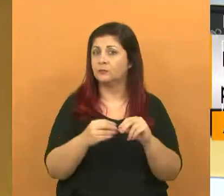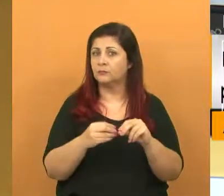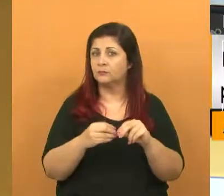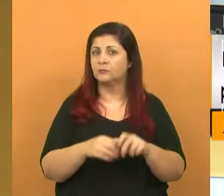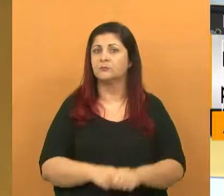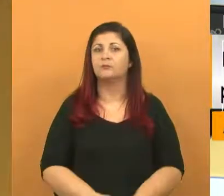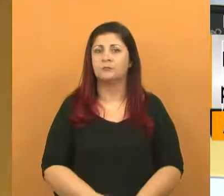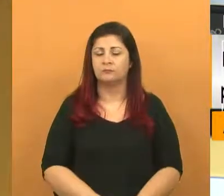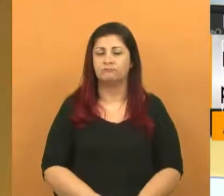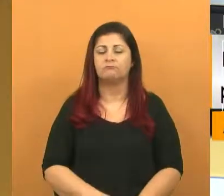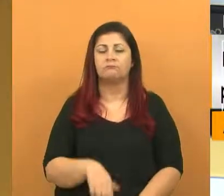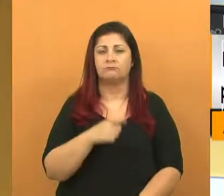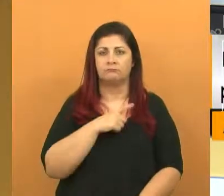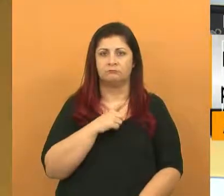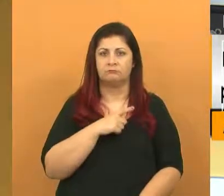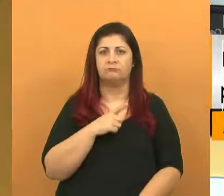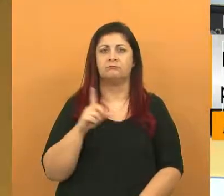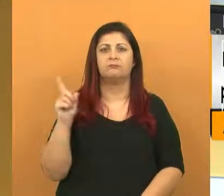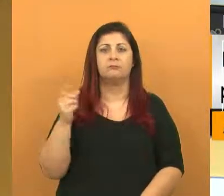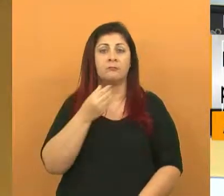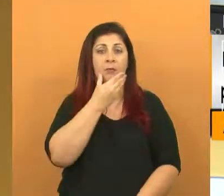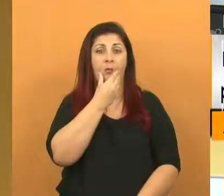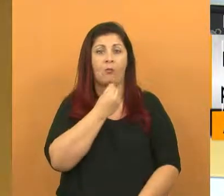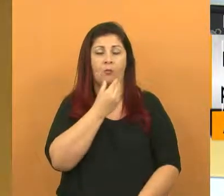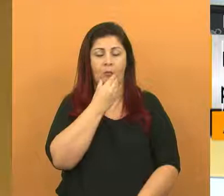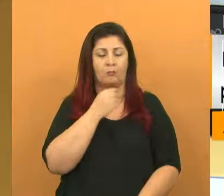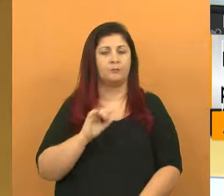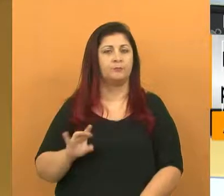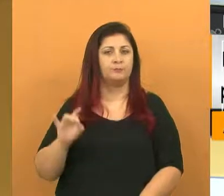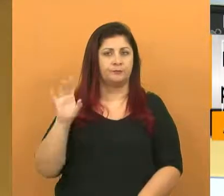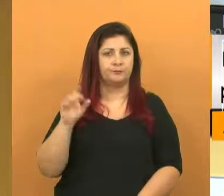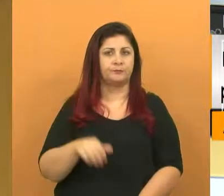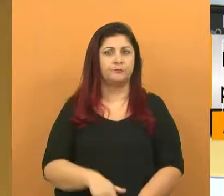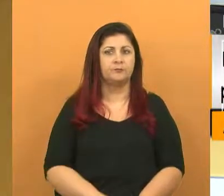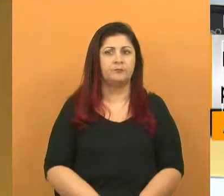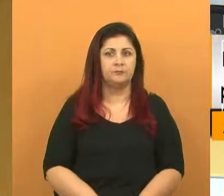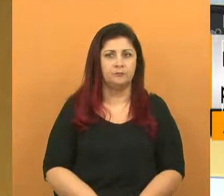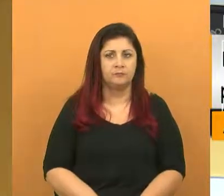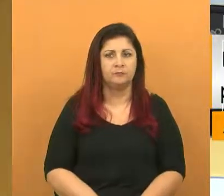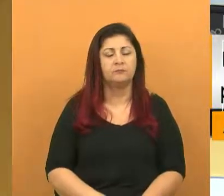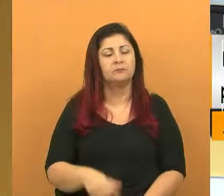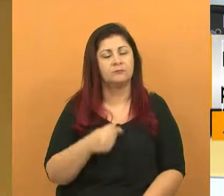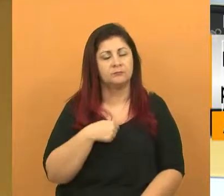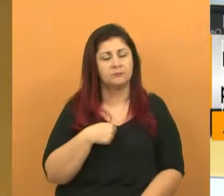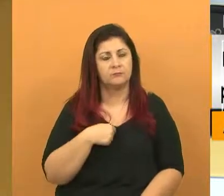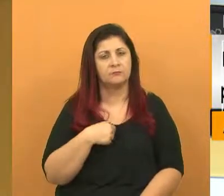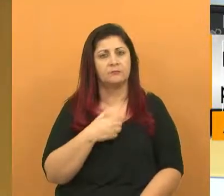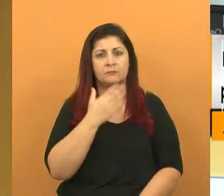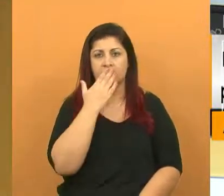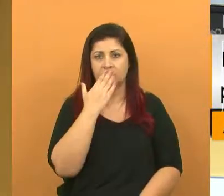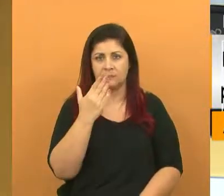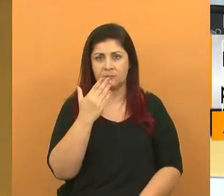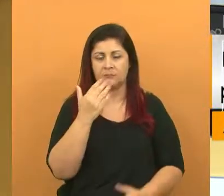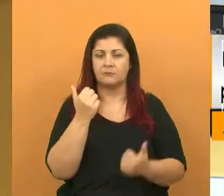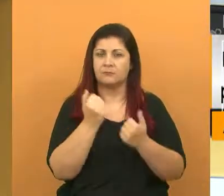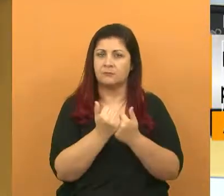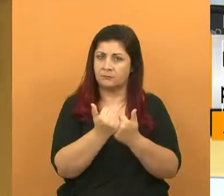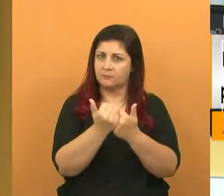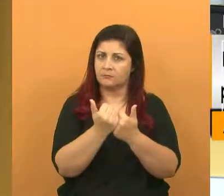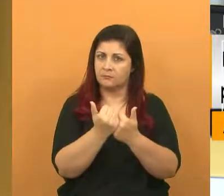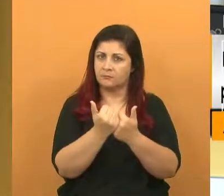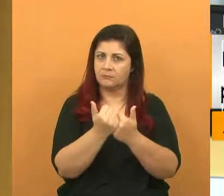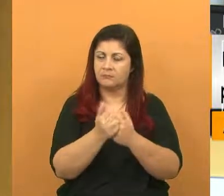é oferecido aos homens. Então, conto com o apoio, a